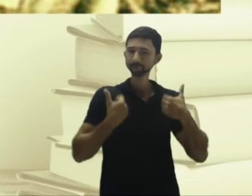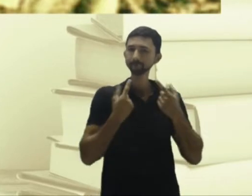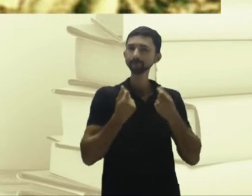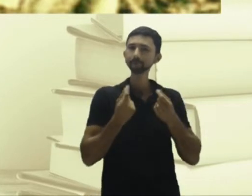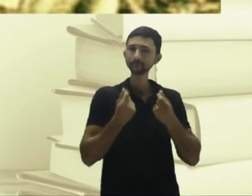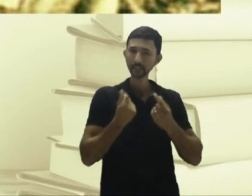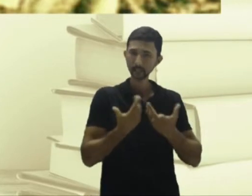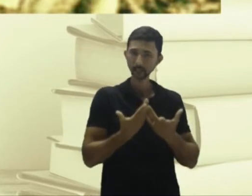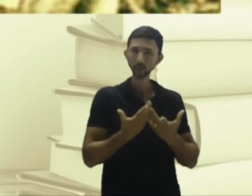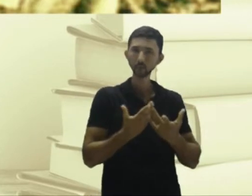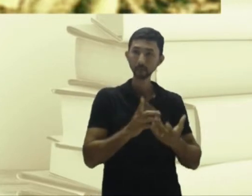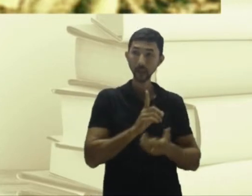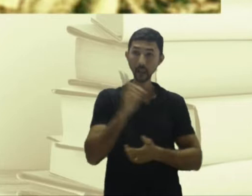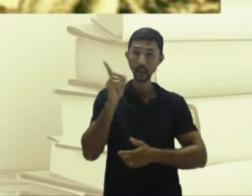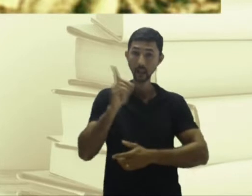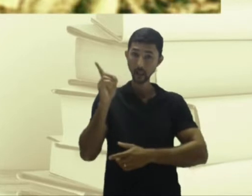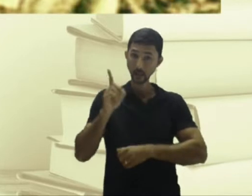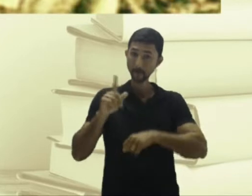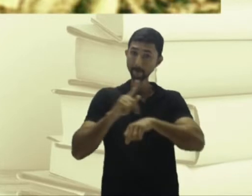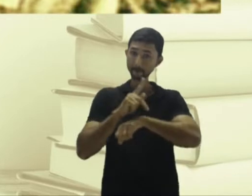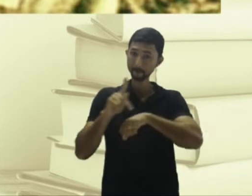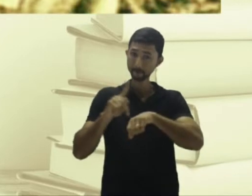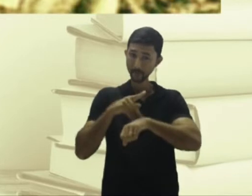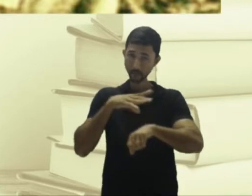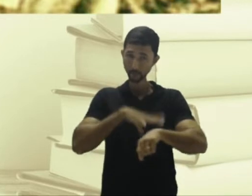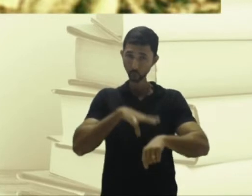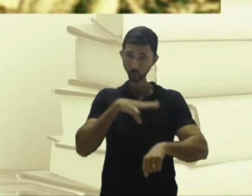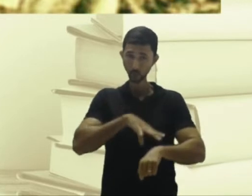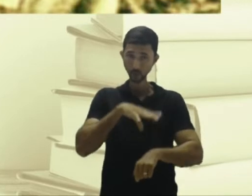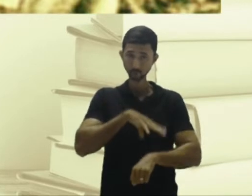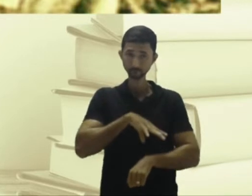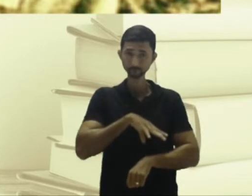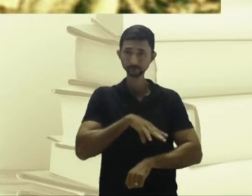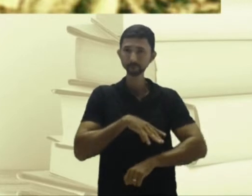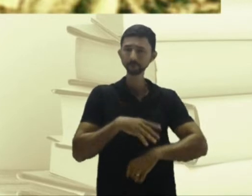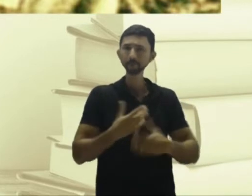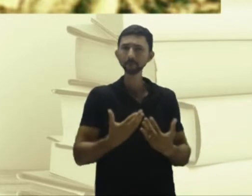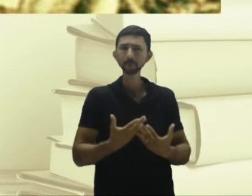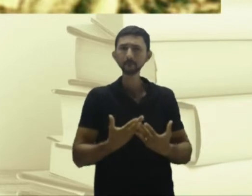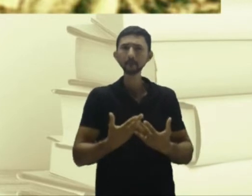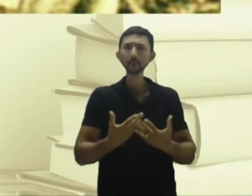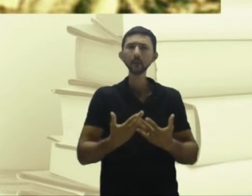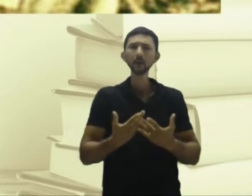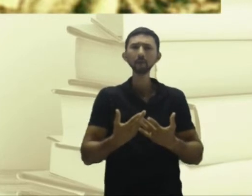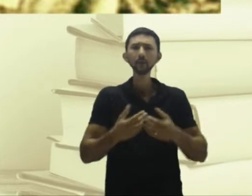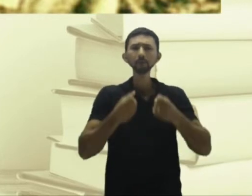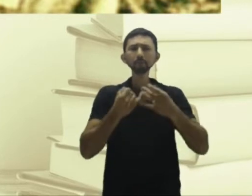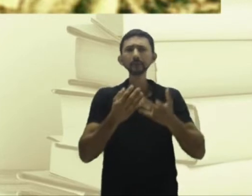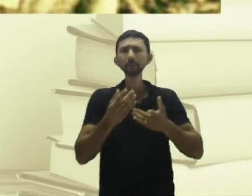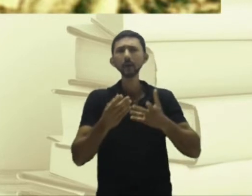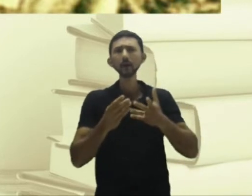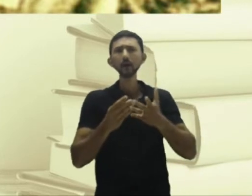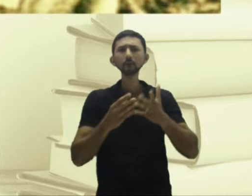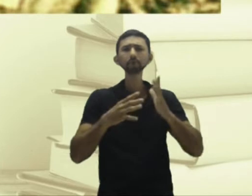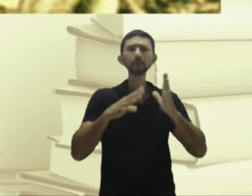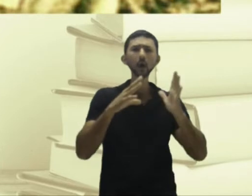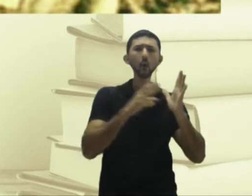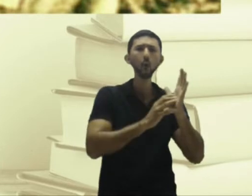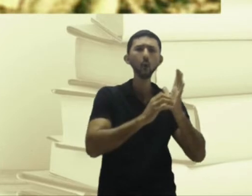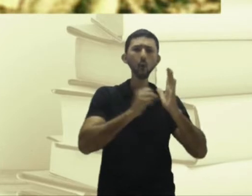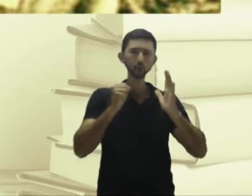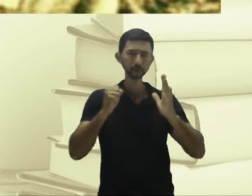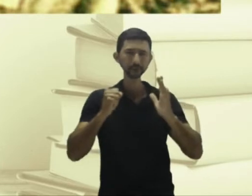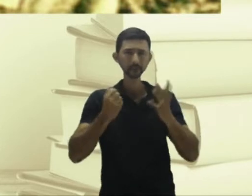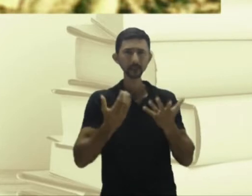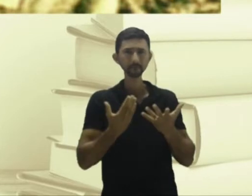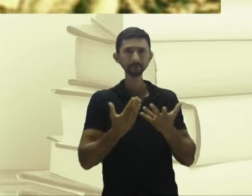para atender aos interesses da metrópole portuguesa. E quando eu disse inicialmente colonizar para não perder,